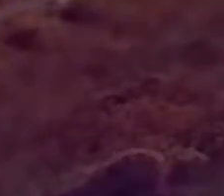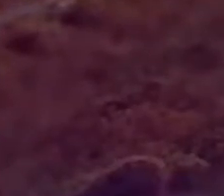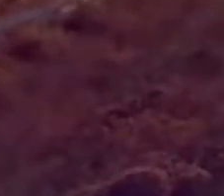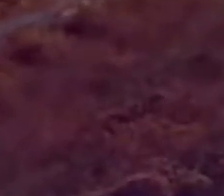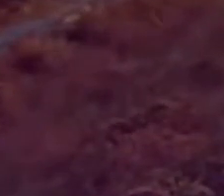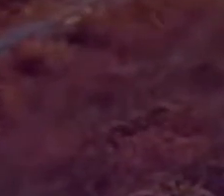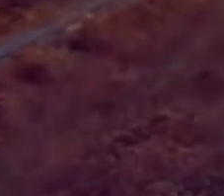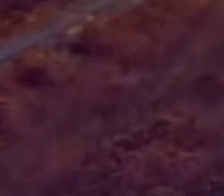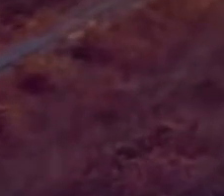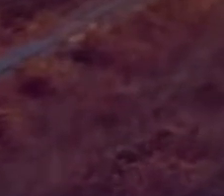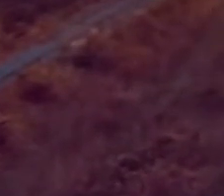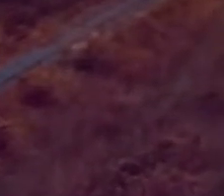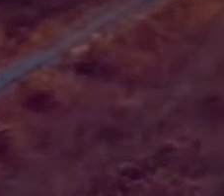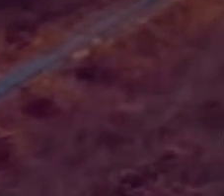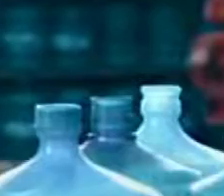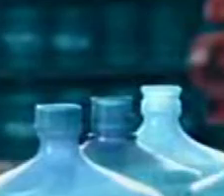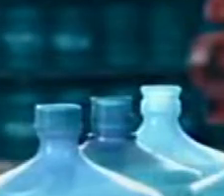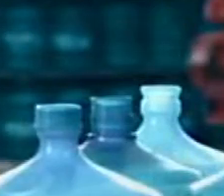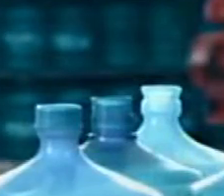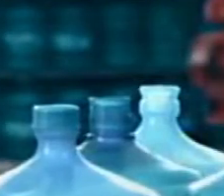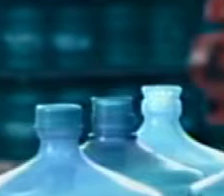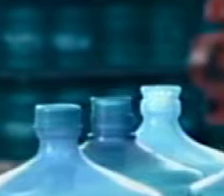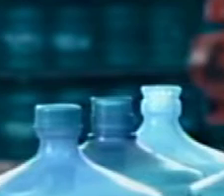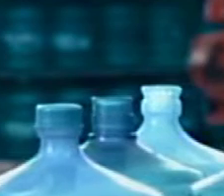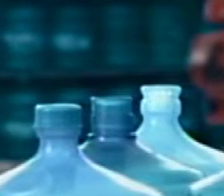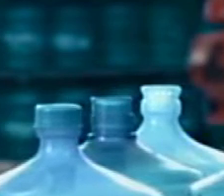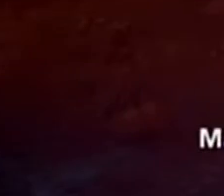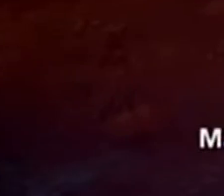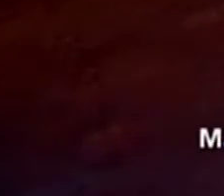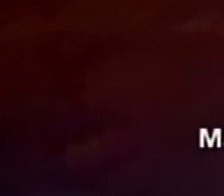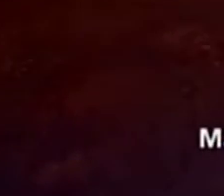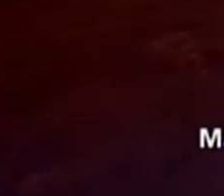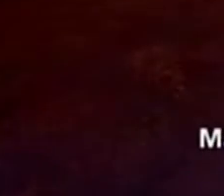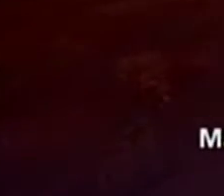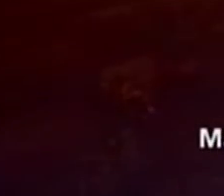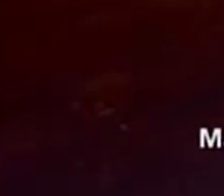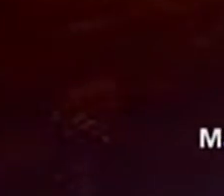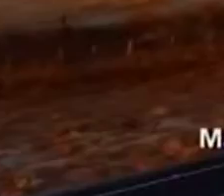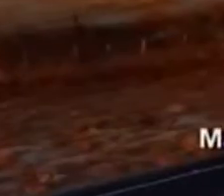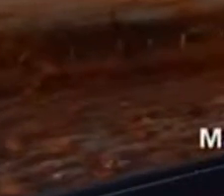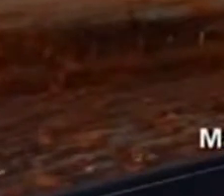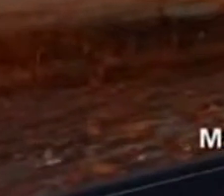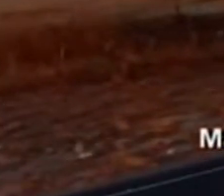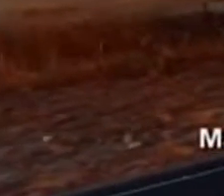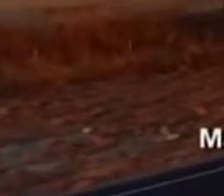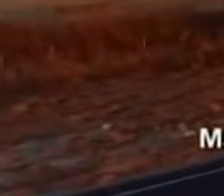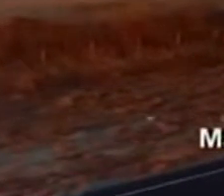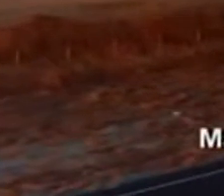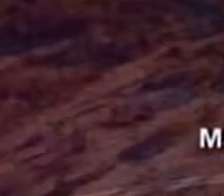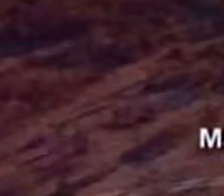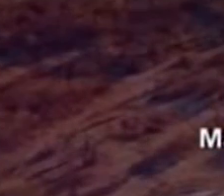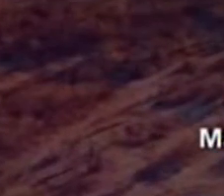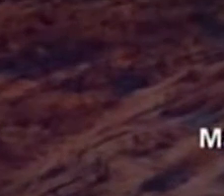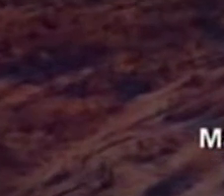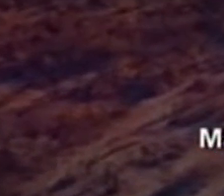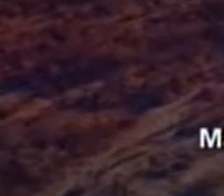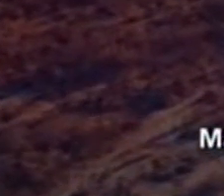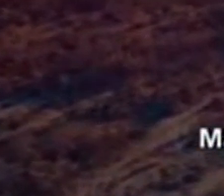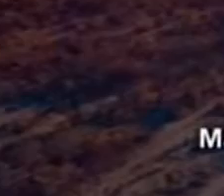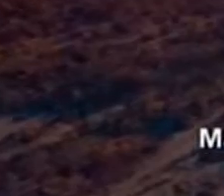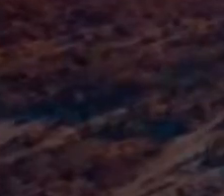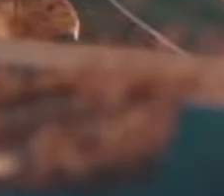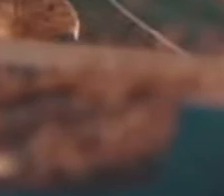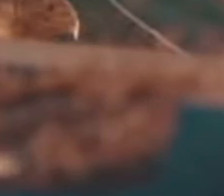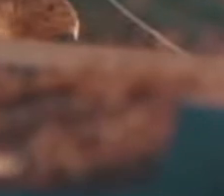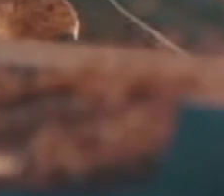tem mais tempo de viajar, sobra um dinheirinho a mais. Chegou o desenvolvimento para a cidade, né? Mais de 1.500 quilômetros de estradas já